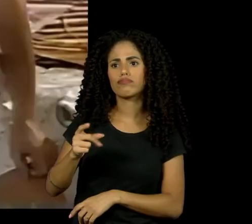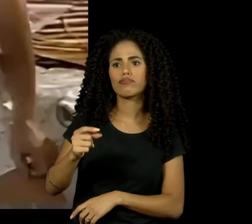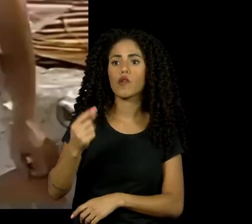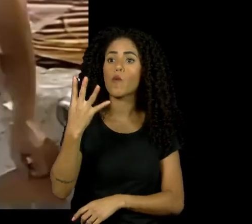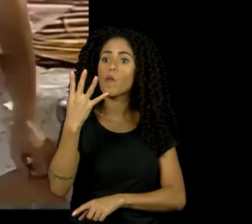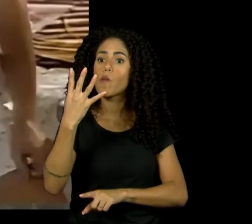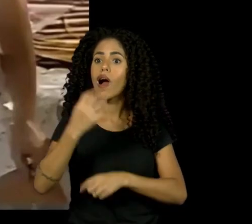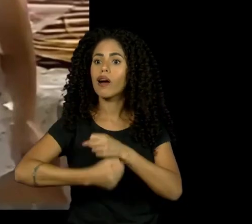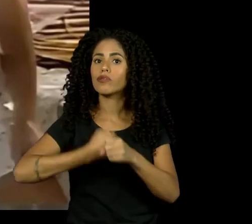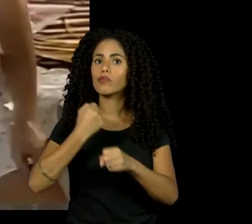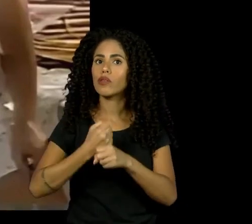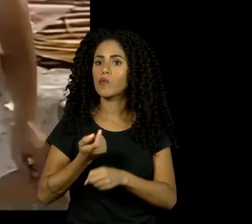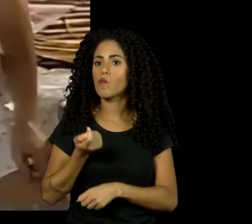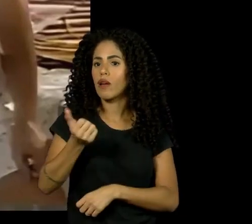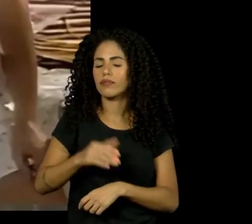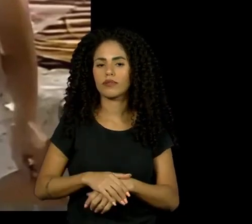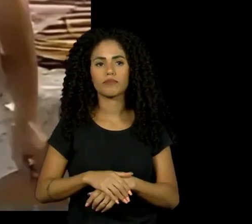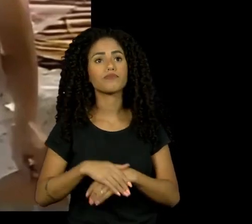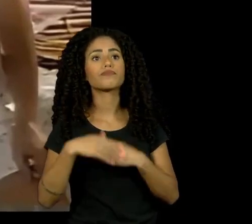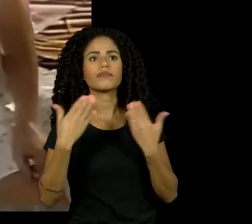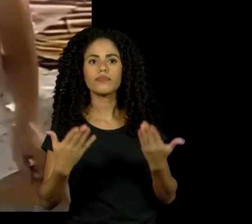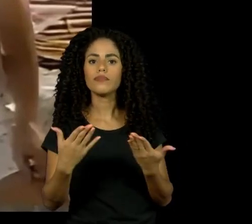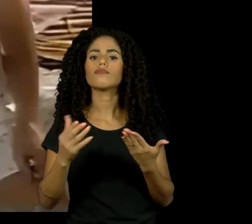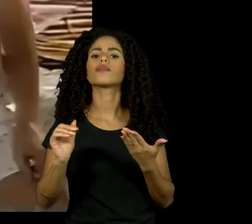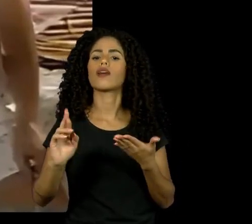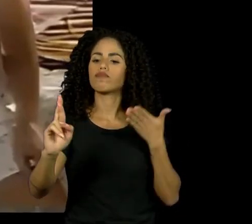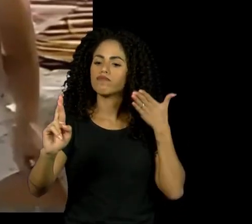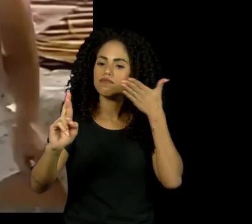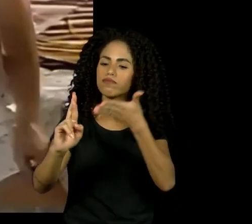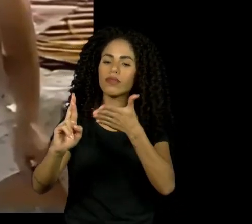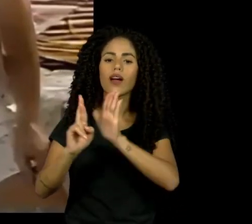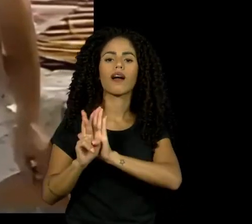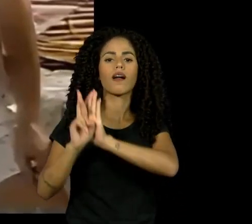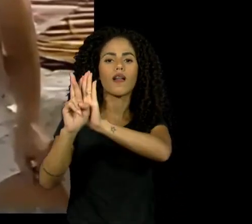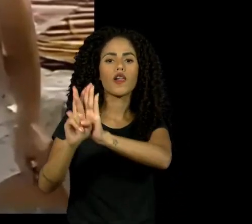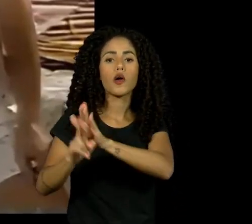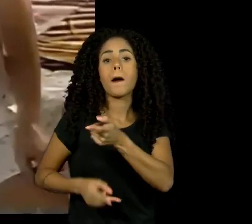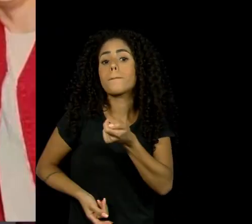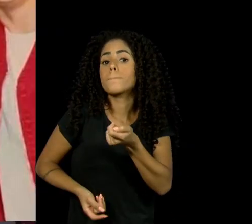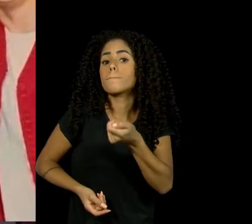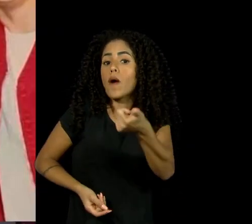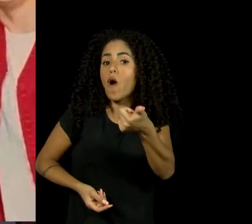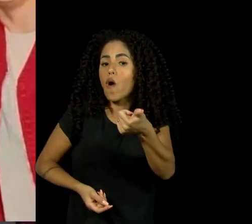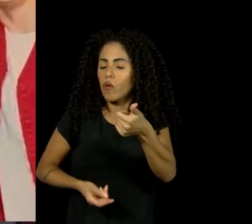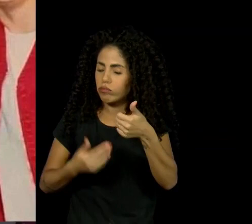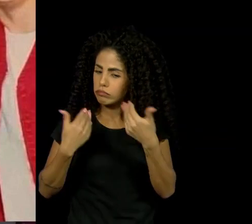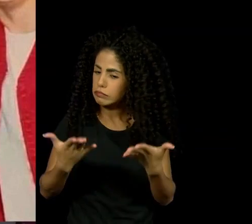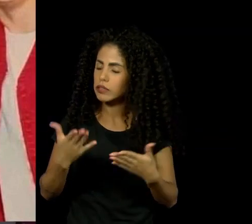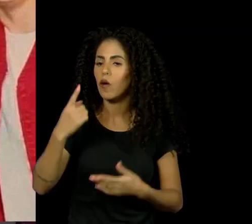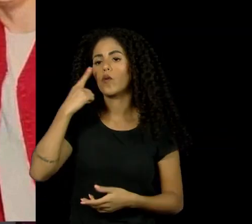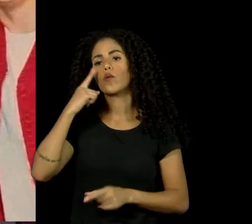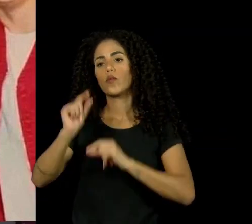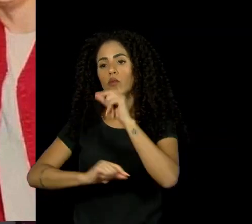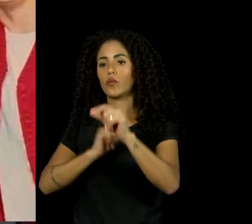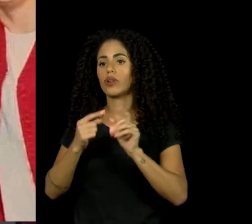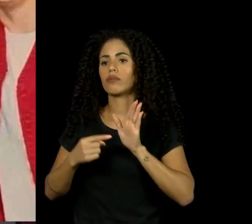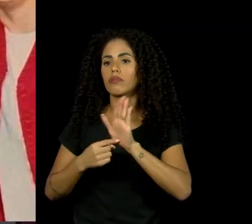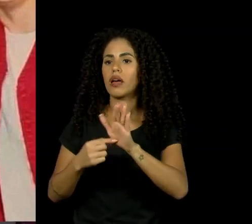4 anos. A representatividade na época de Chiquititas era algo que não se falava. Estamos